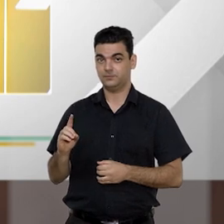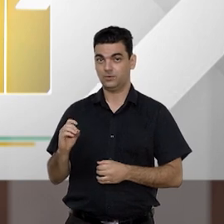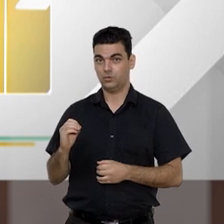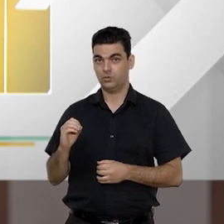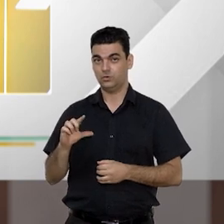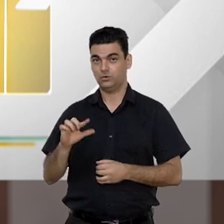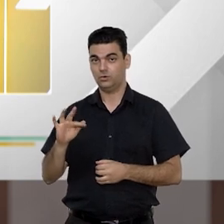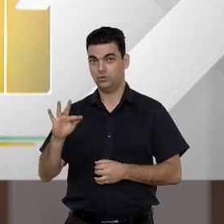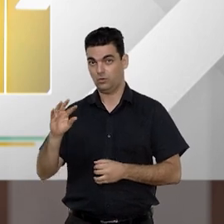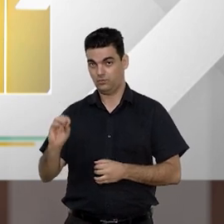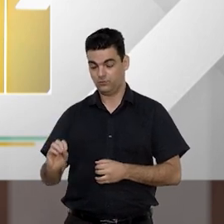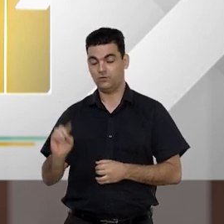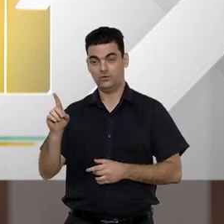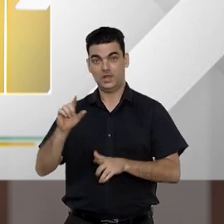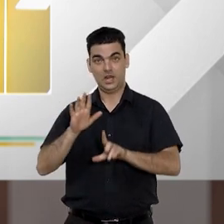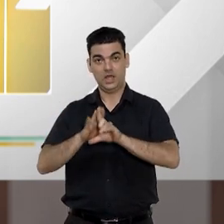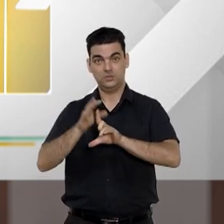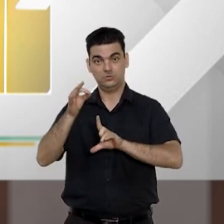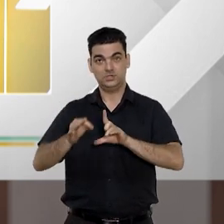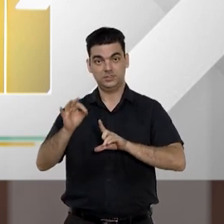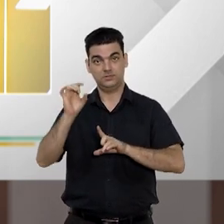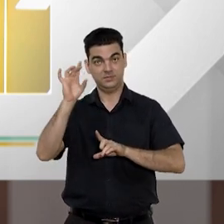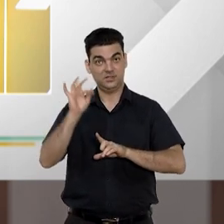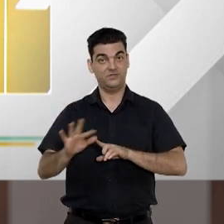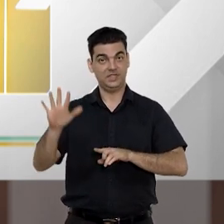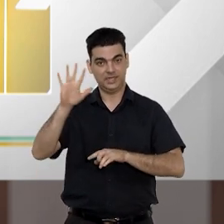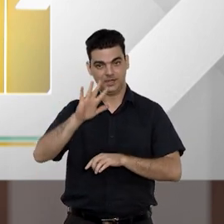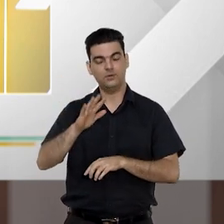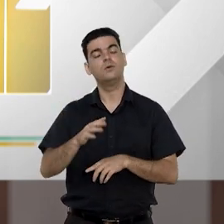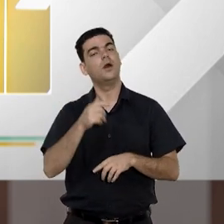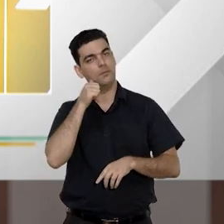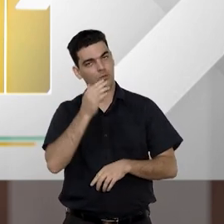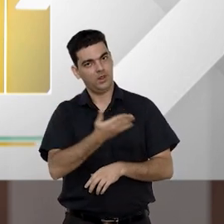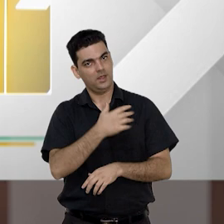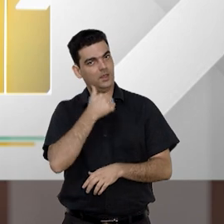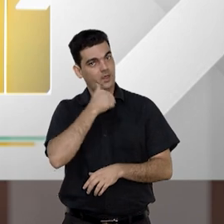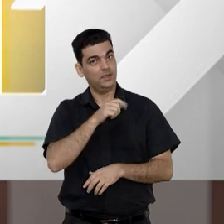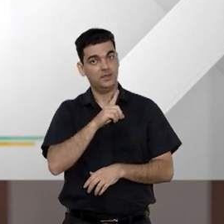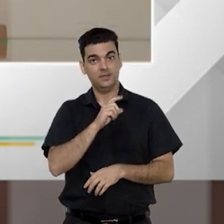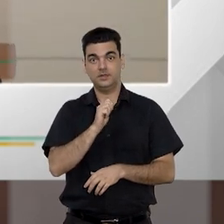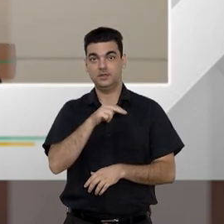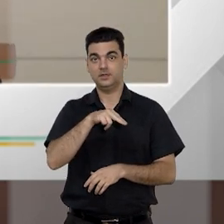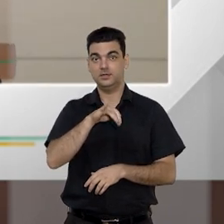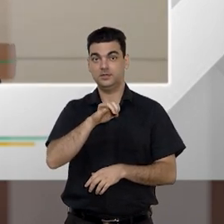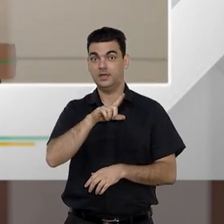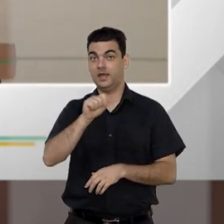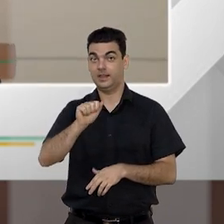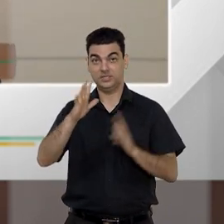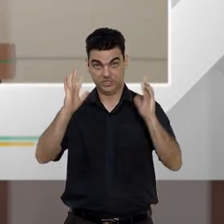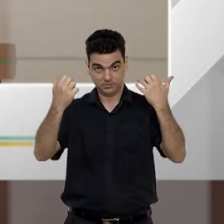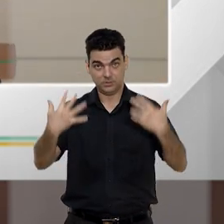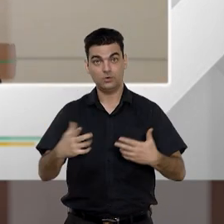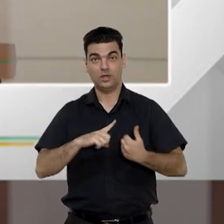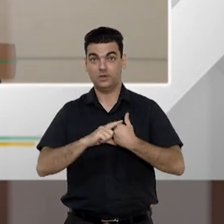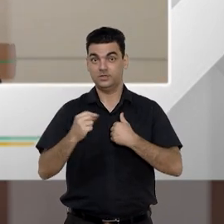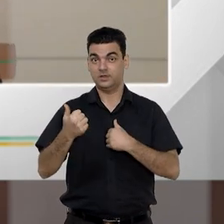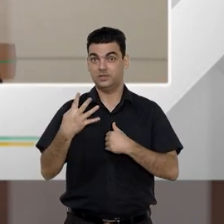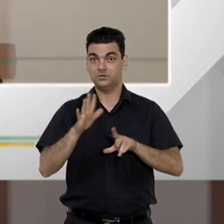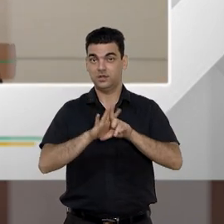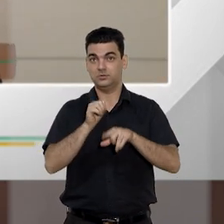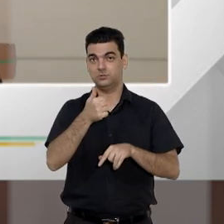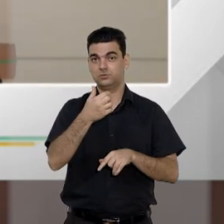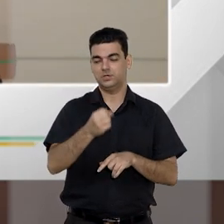Bem, esse mecanismo ele foi criado na Lei do Juizado Especial Federal, como a doutora Daniela mencionou, ele se encontra no